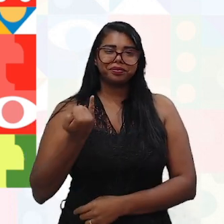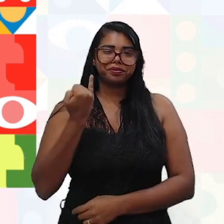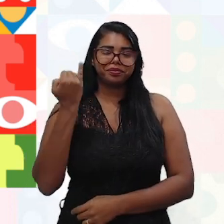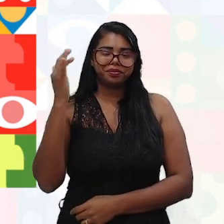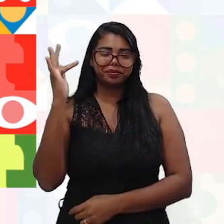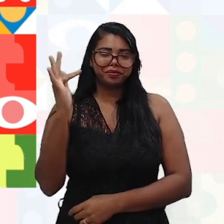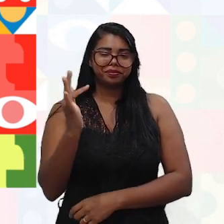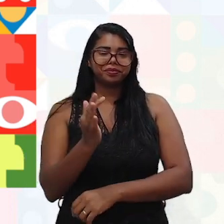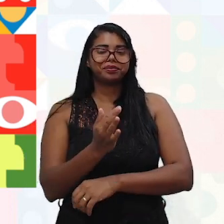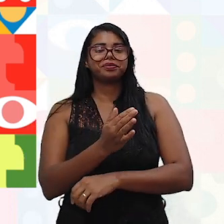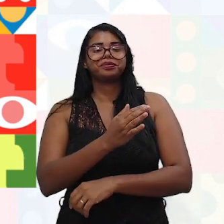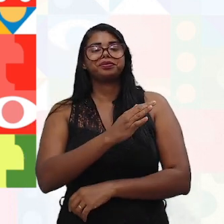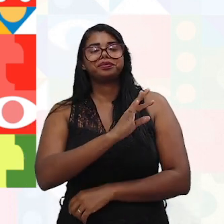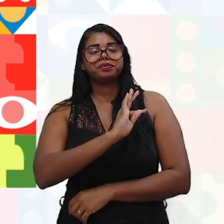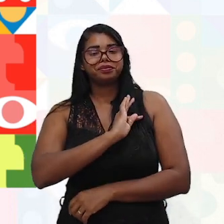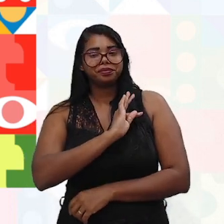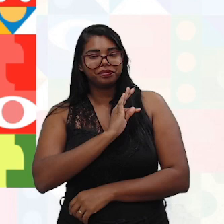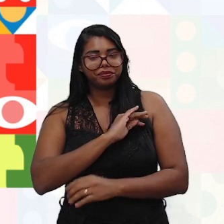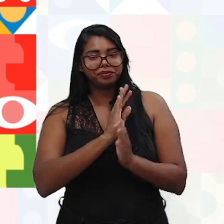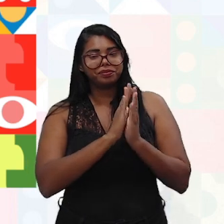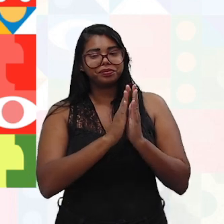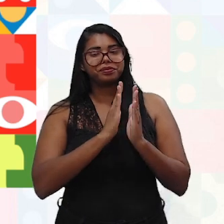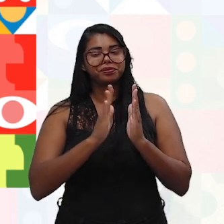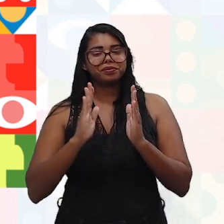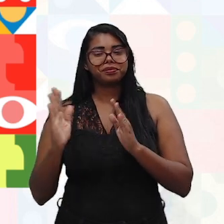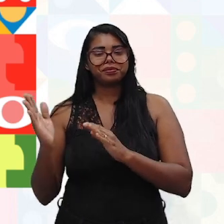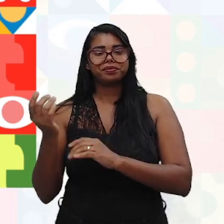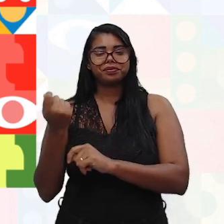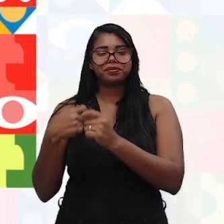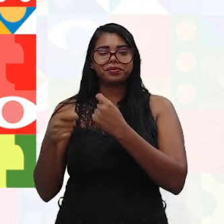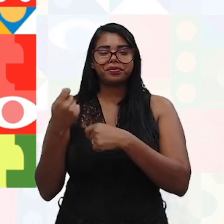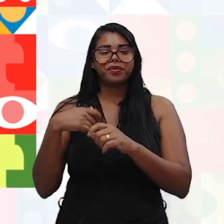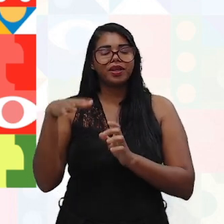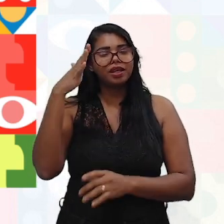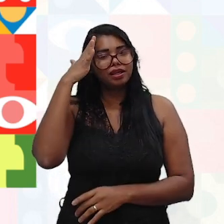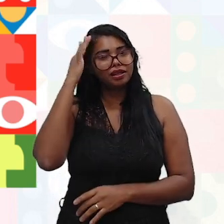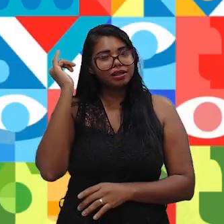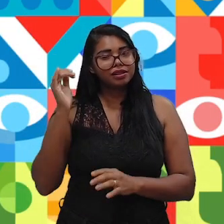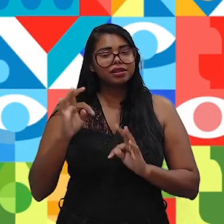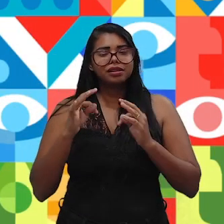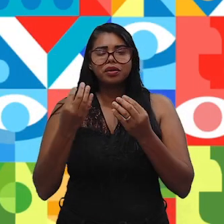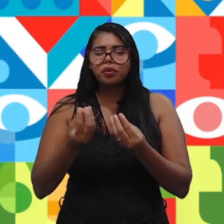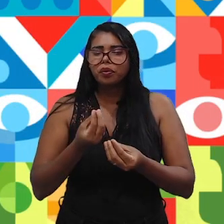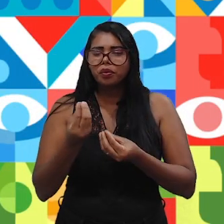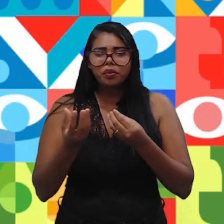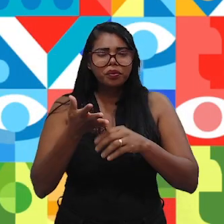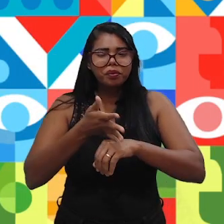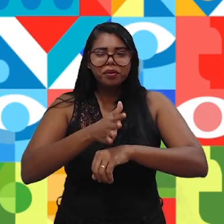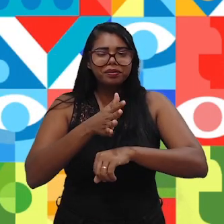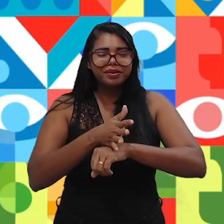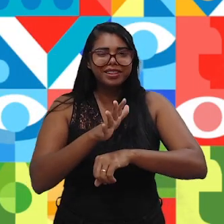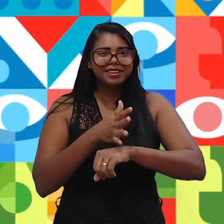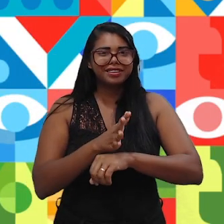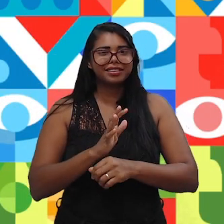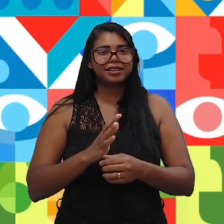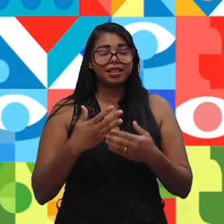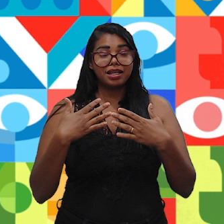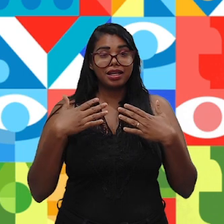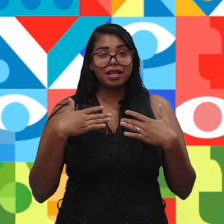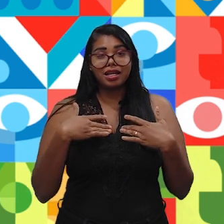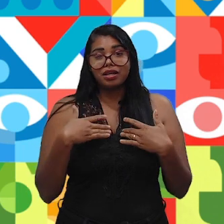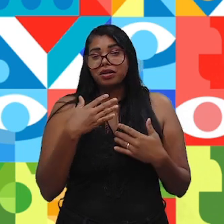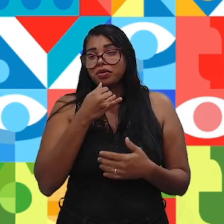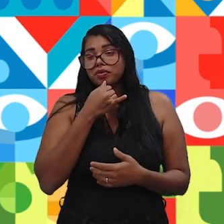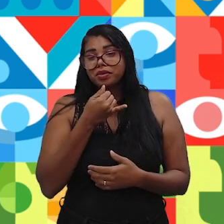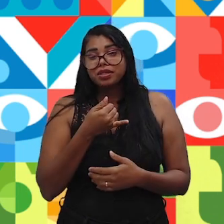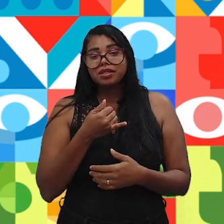futuros técnicos e técnicas em biblioteconomia. A gente sabe disso tudo, mas como é que eu vou colocar em prática? Como é que eu acabei